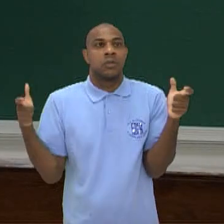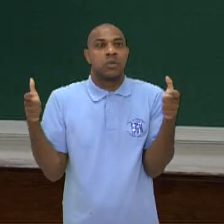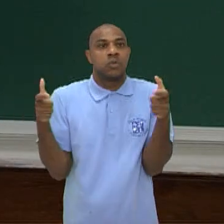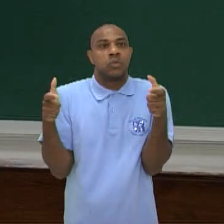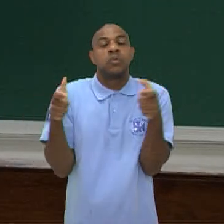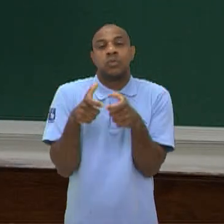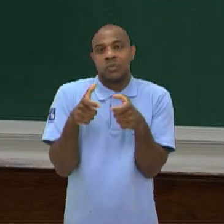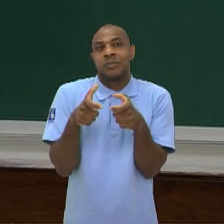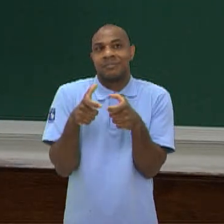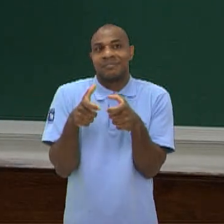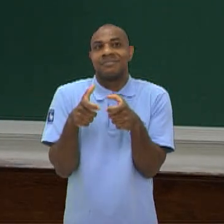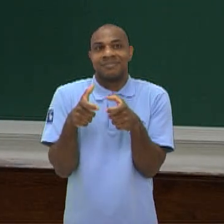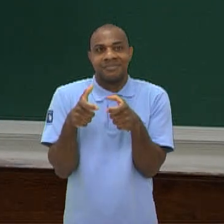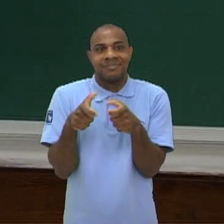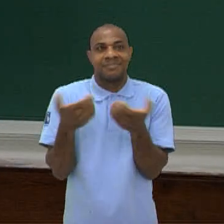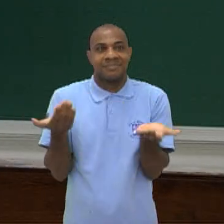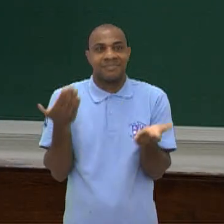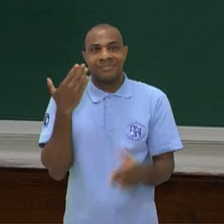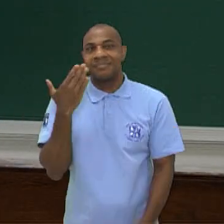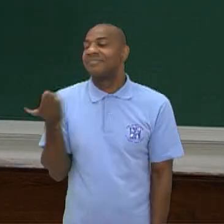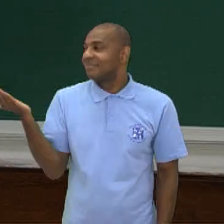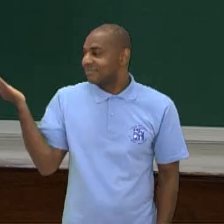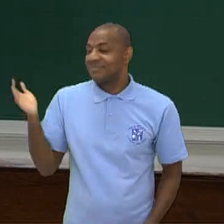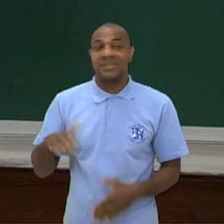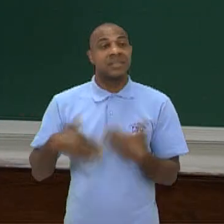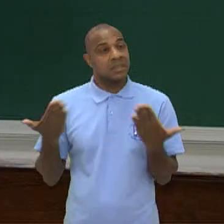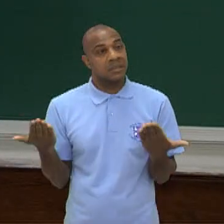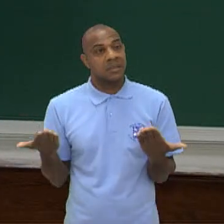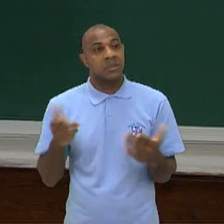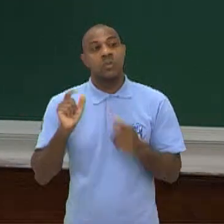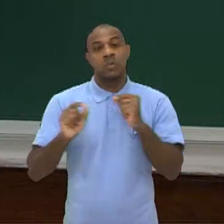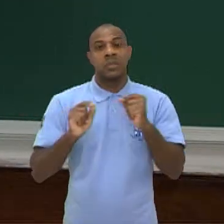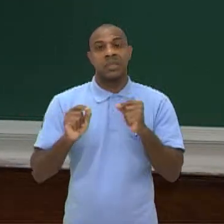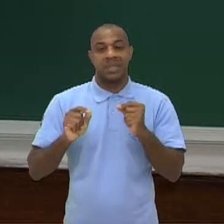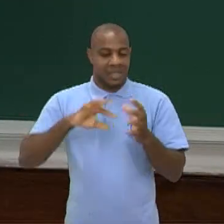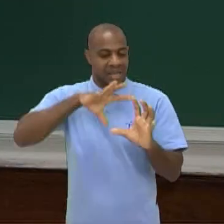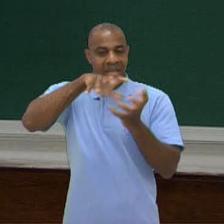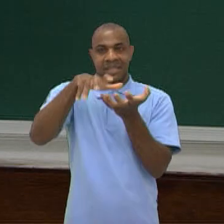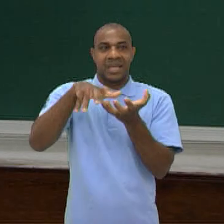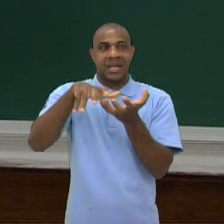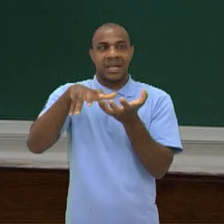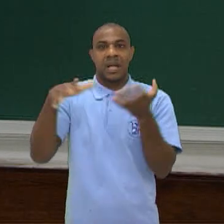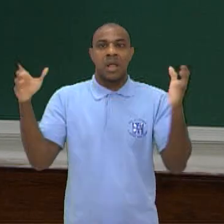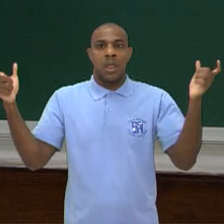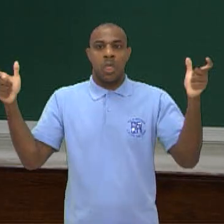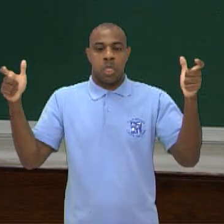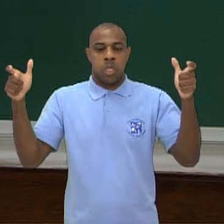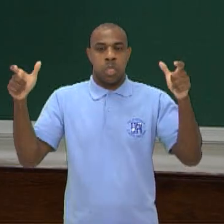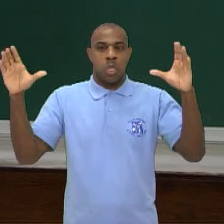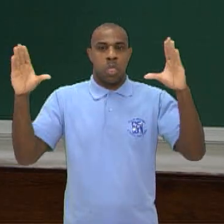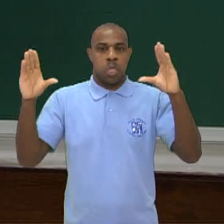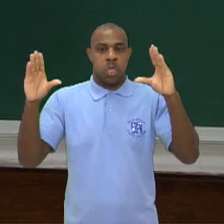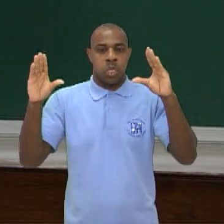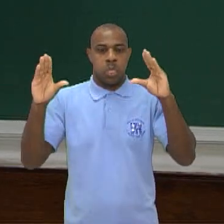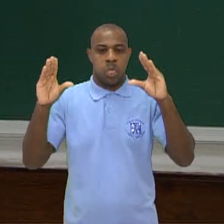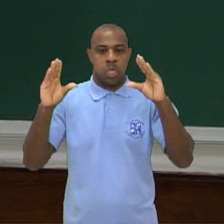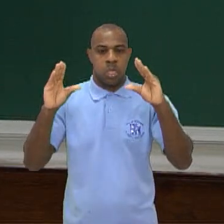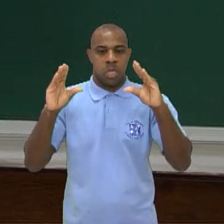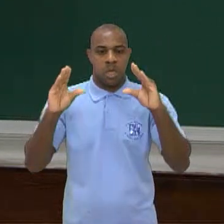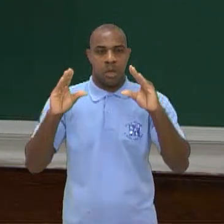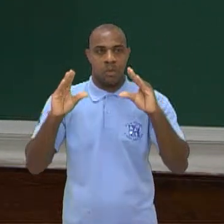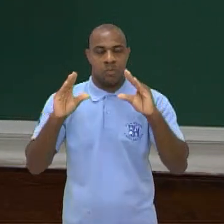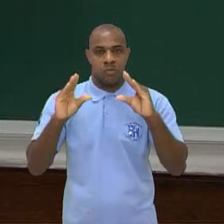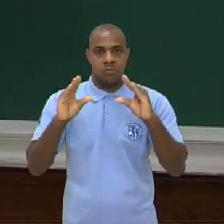efeito estufa, né? Segura o calor na Terra. E então o clima da Terra foi, a temperatura da Terra foi diminuindo, foi ficando